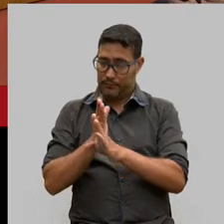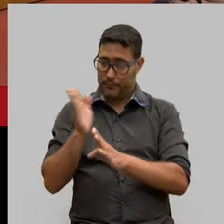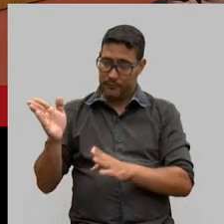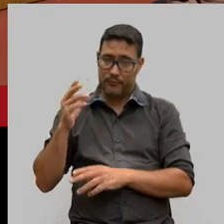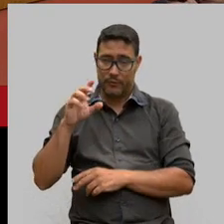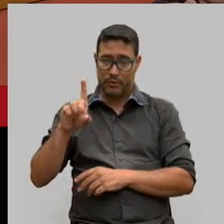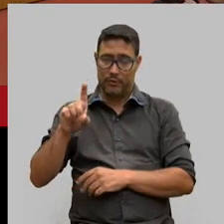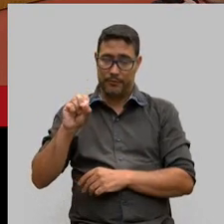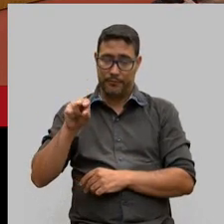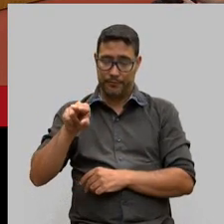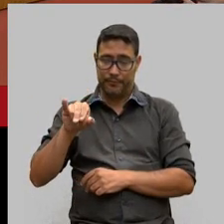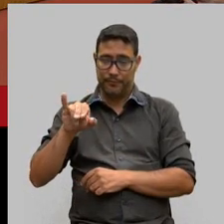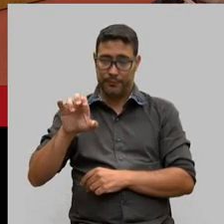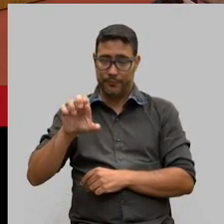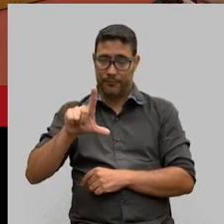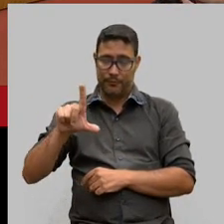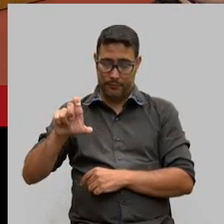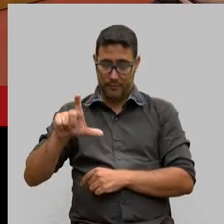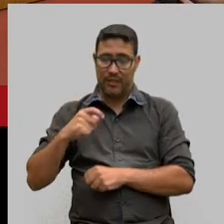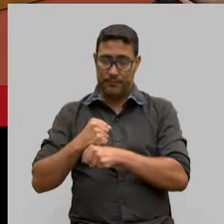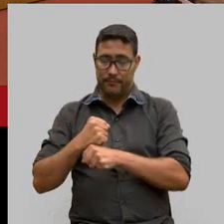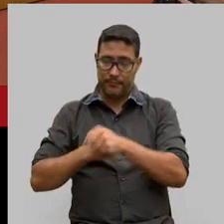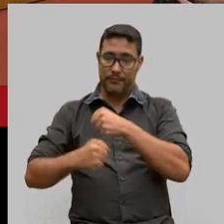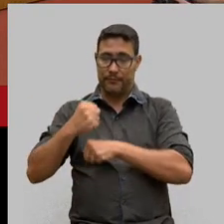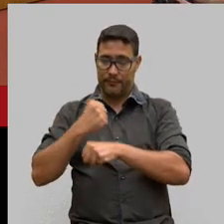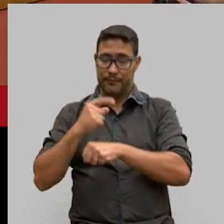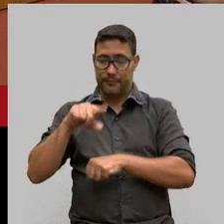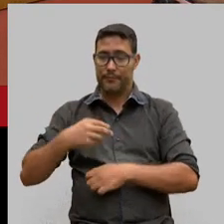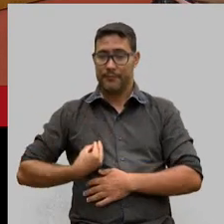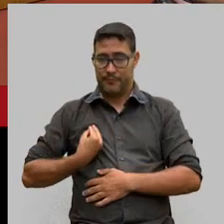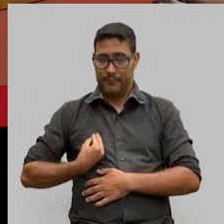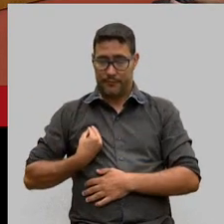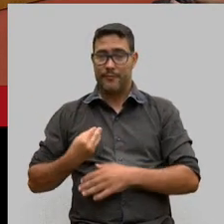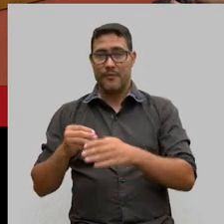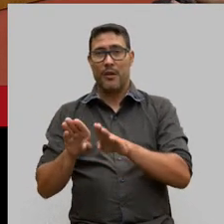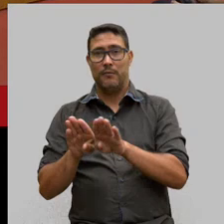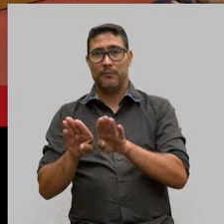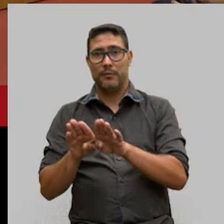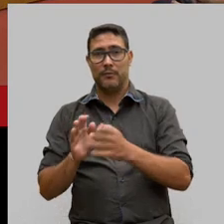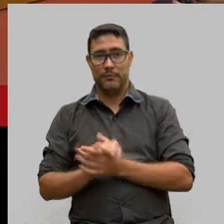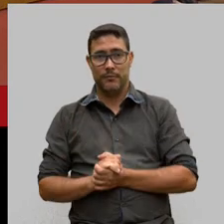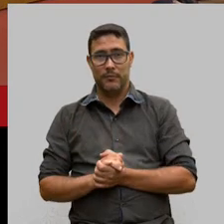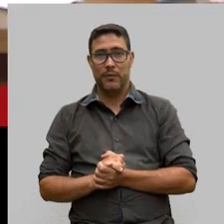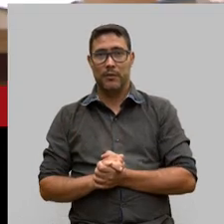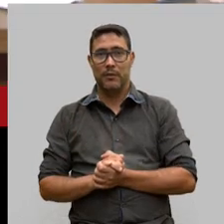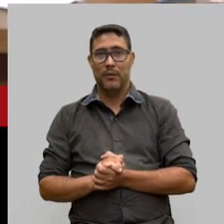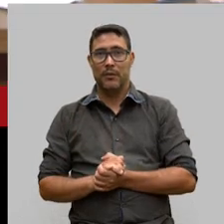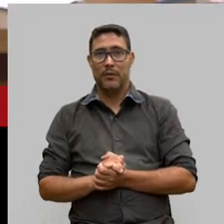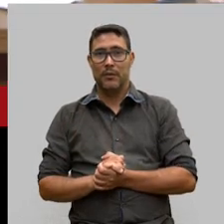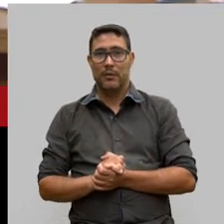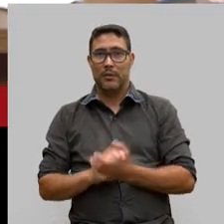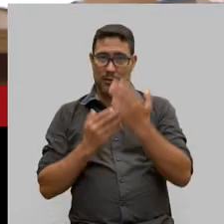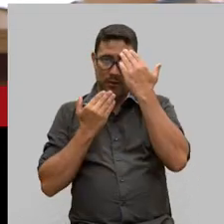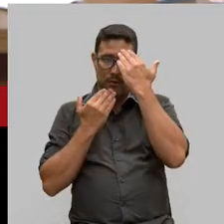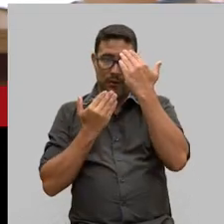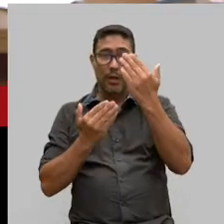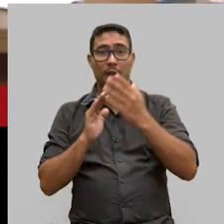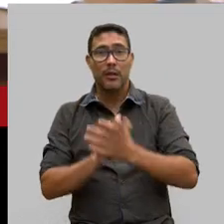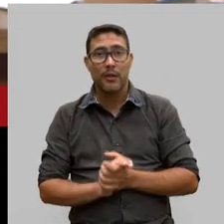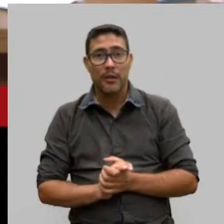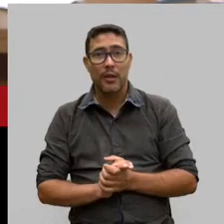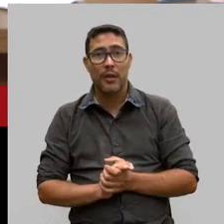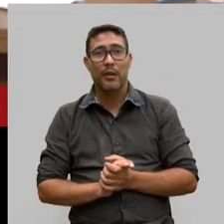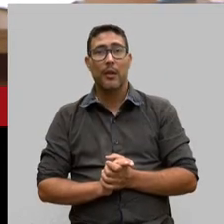também o ano passado a gente estava aqui presente e agradecer e colocar mais uma vez a defensoria